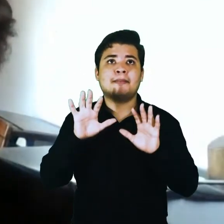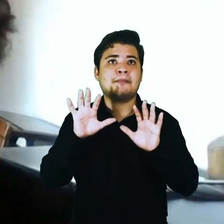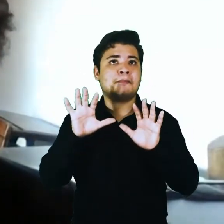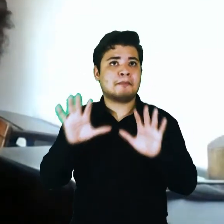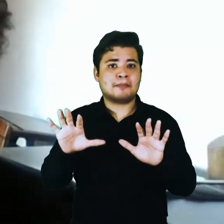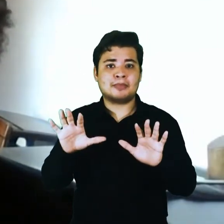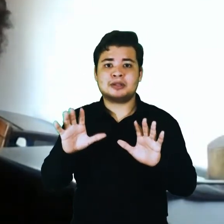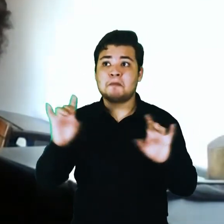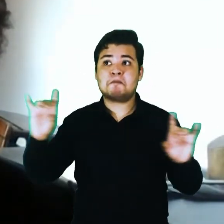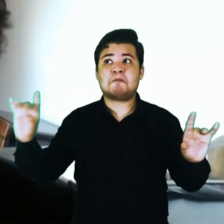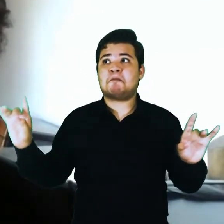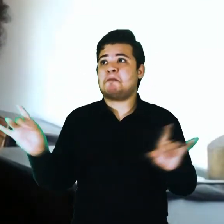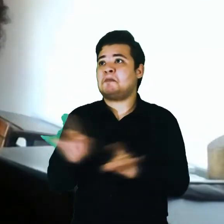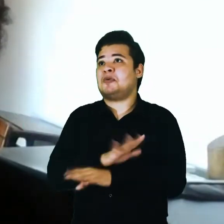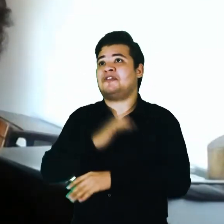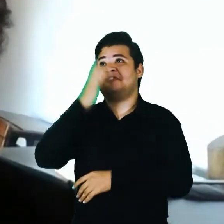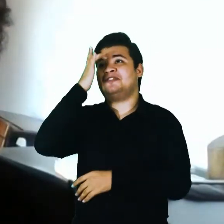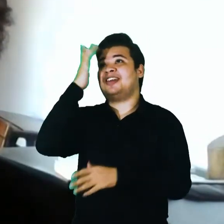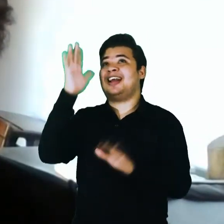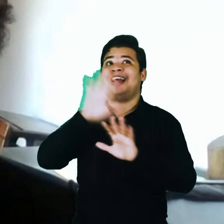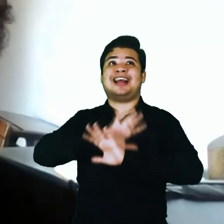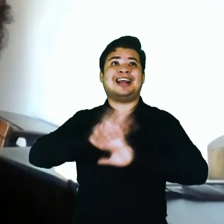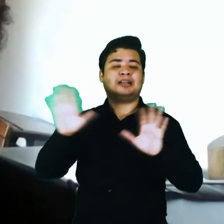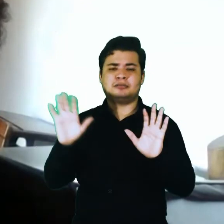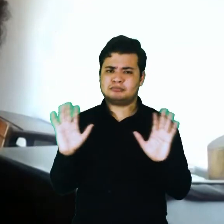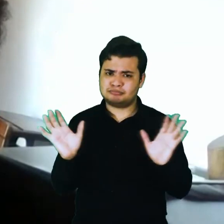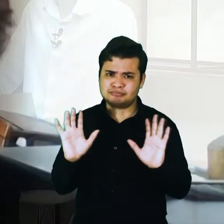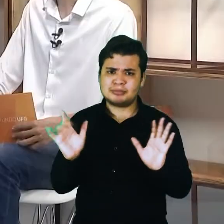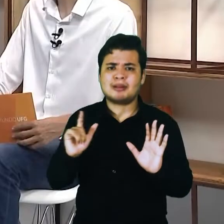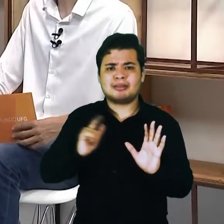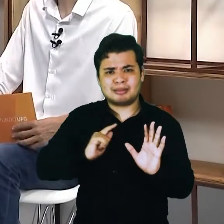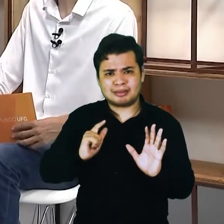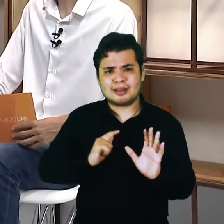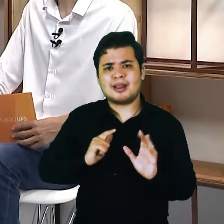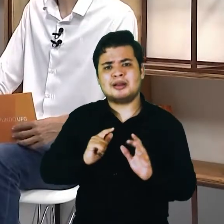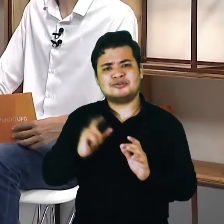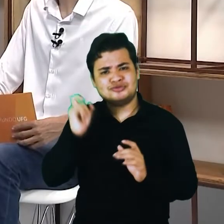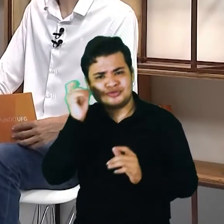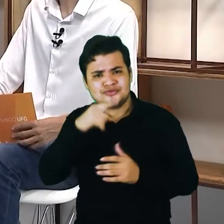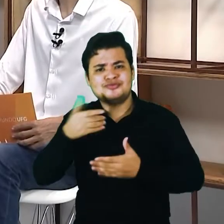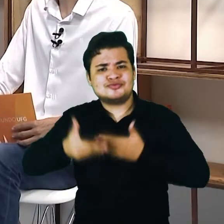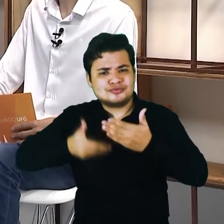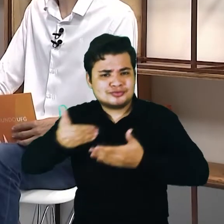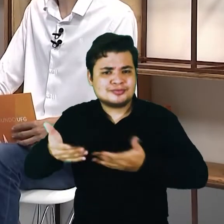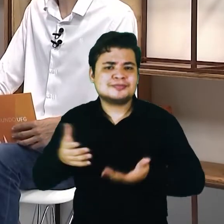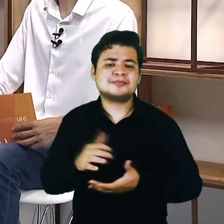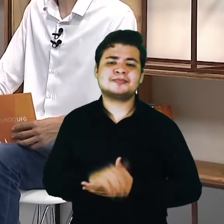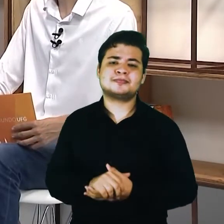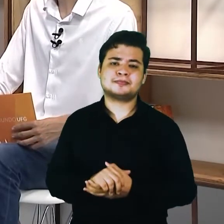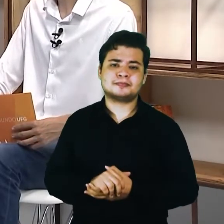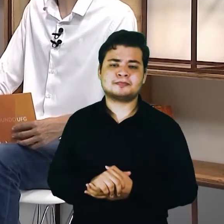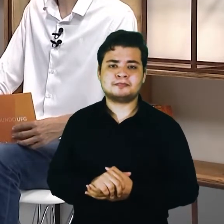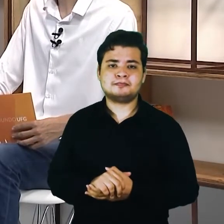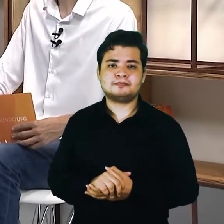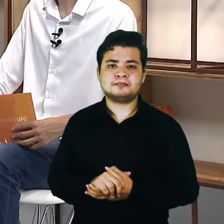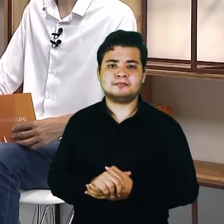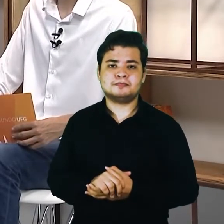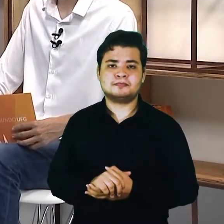está absolutamente, não existe mais. E é o que eu falei, muitas vezes as